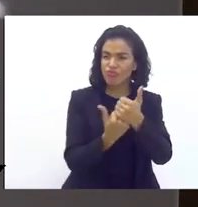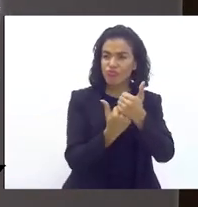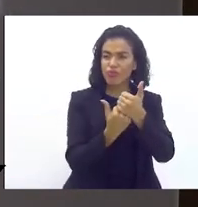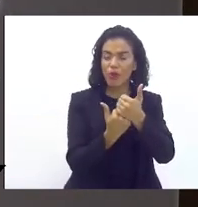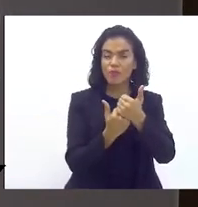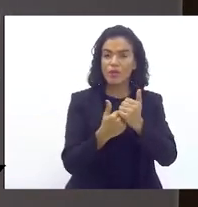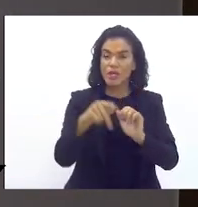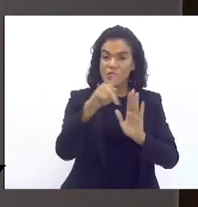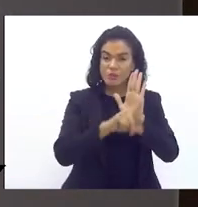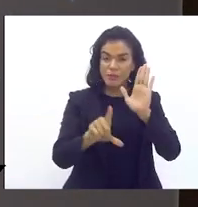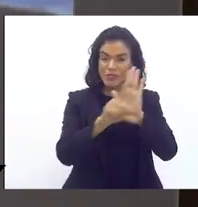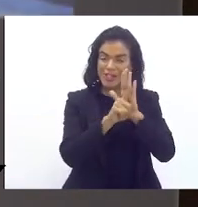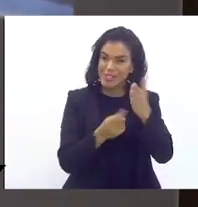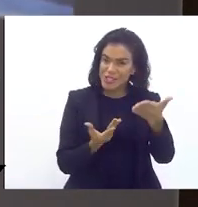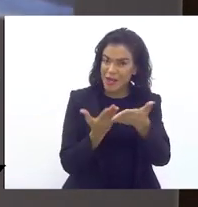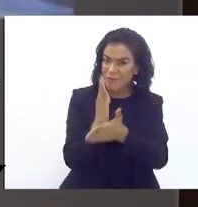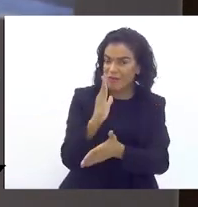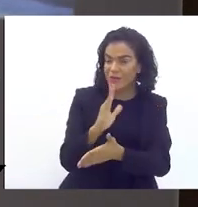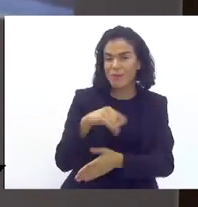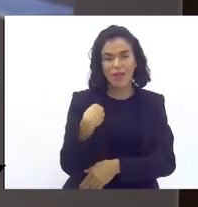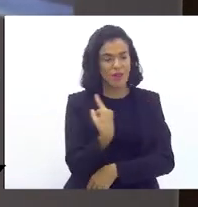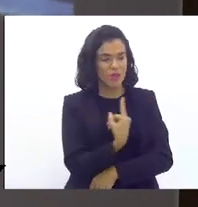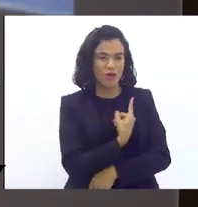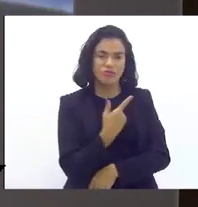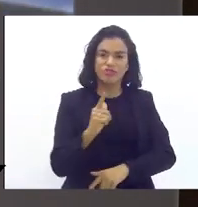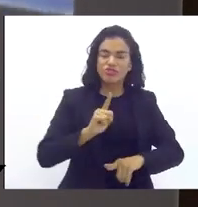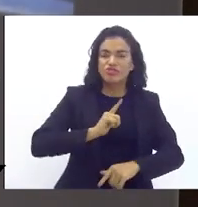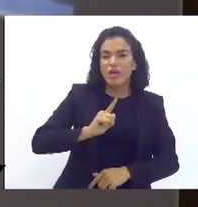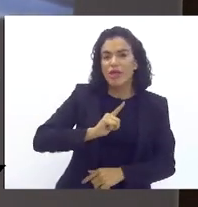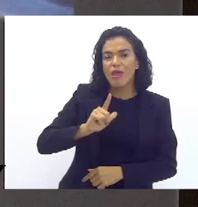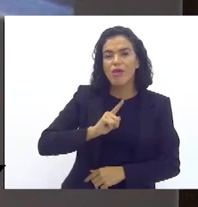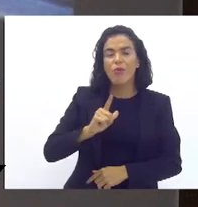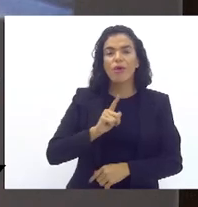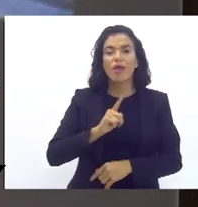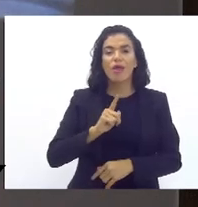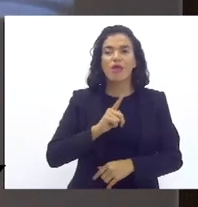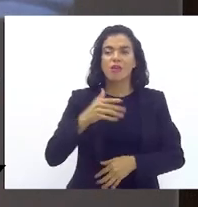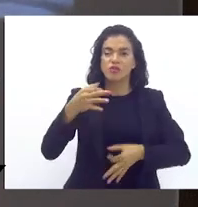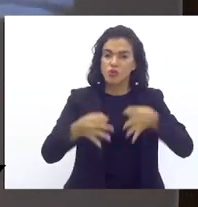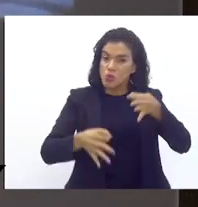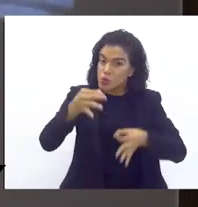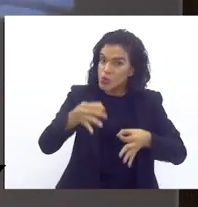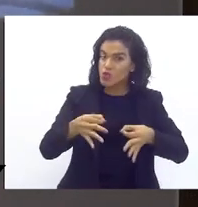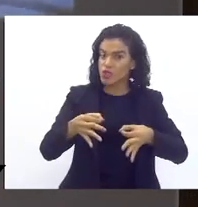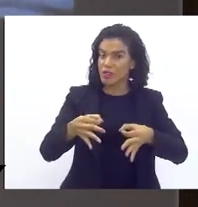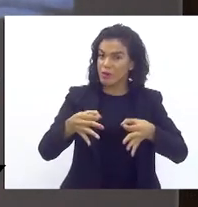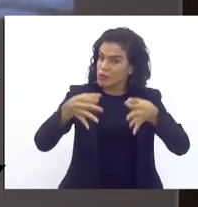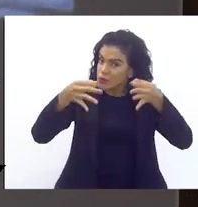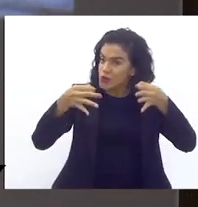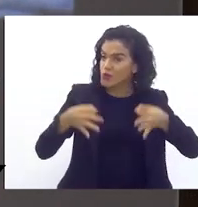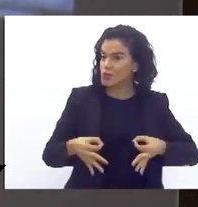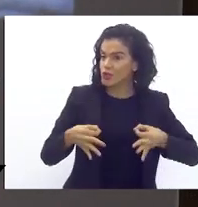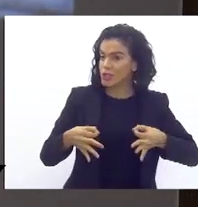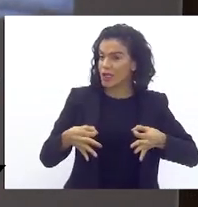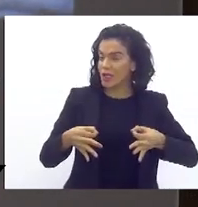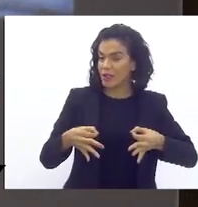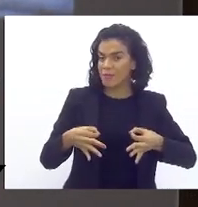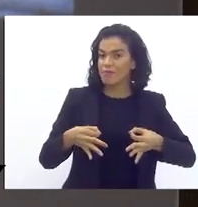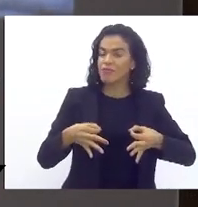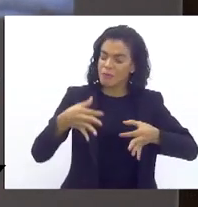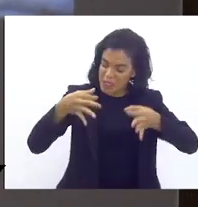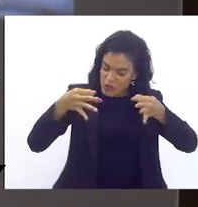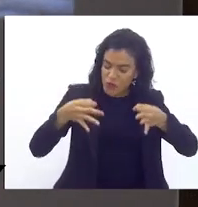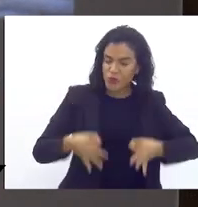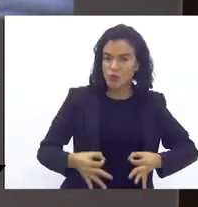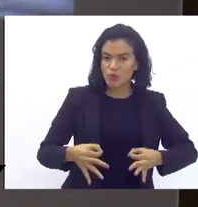isso esse projeto seja aprovado para que possamos ter uma forma de Justiça mais justa já que a justiça né que possamos ter